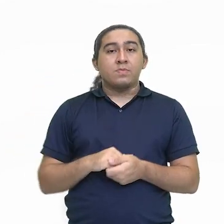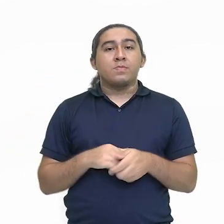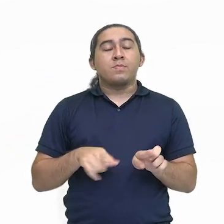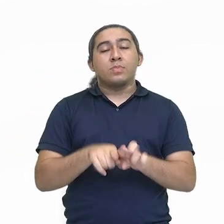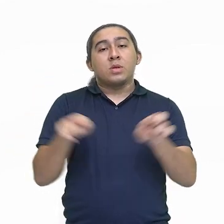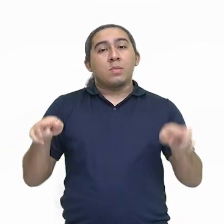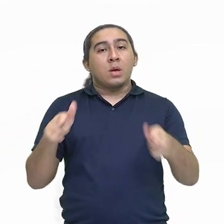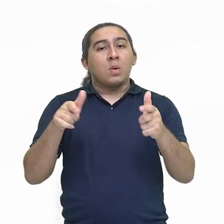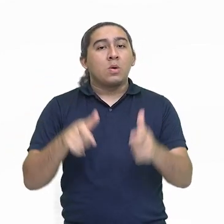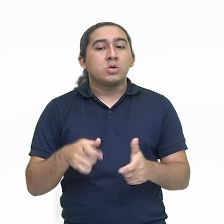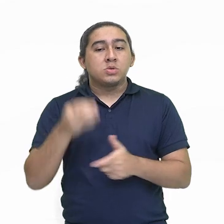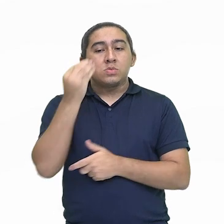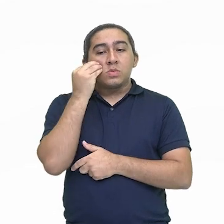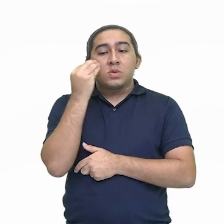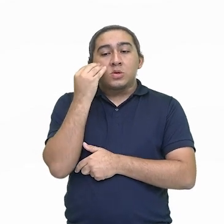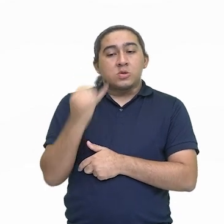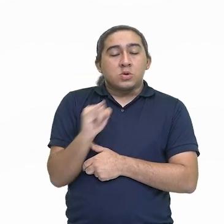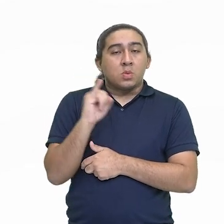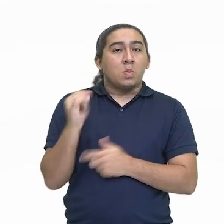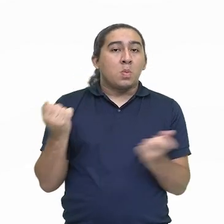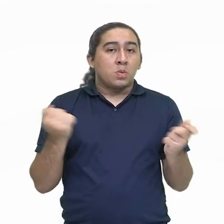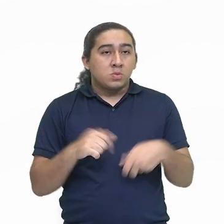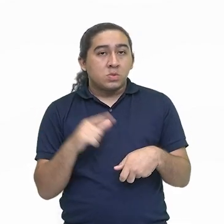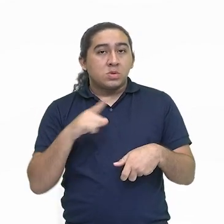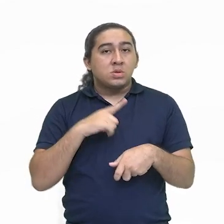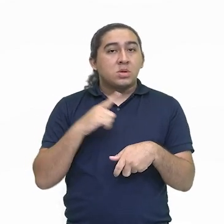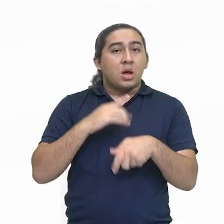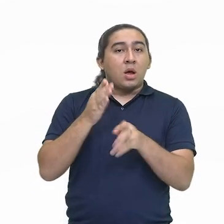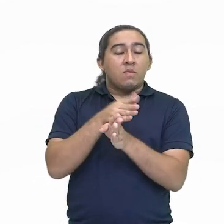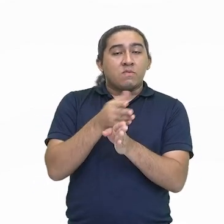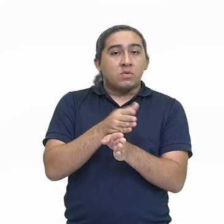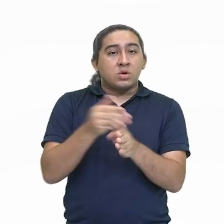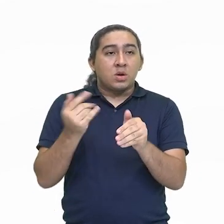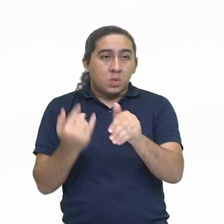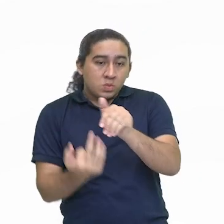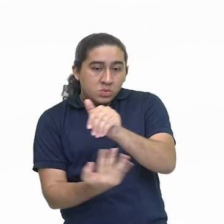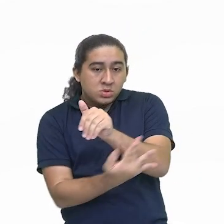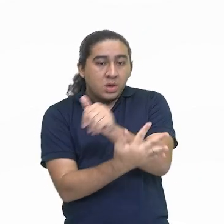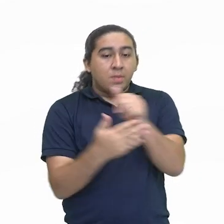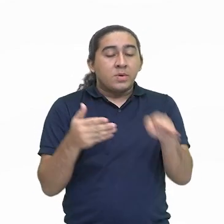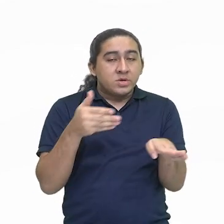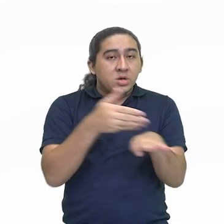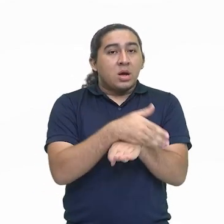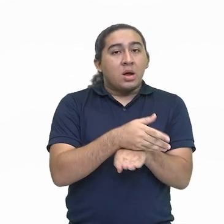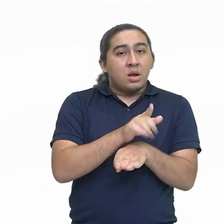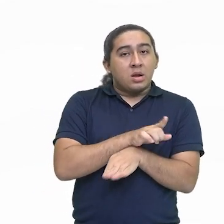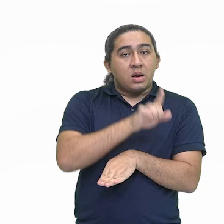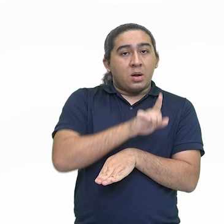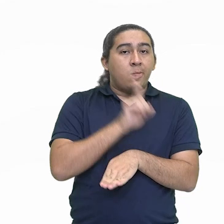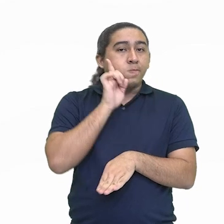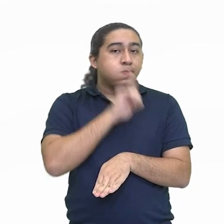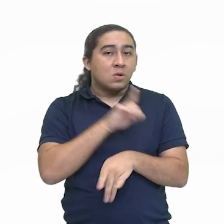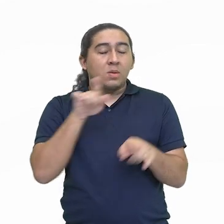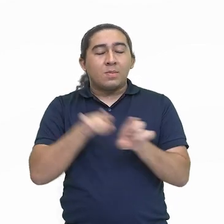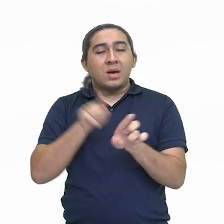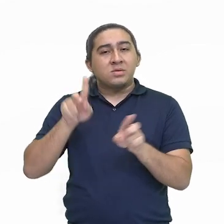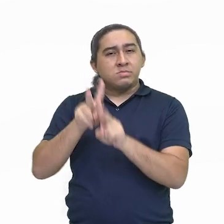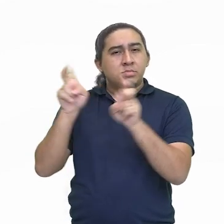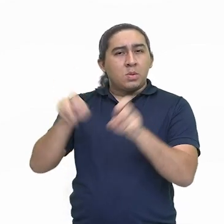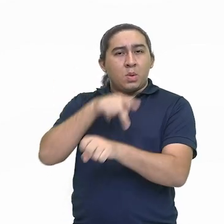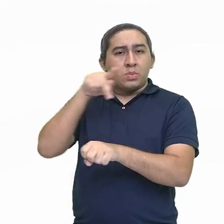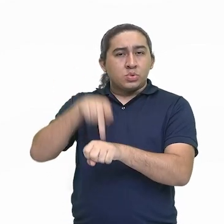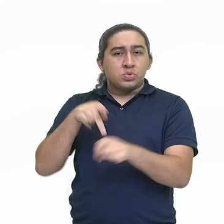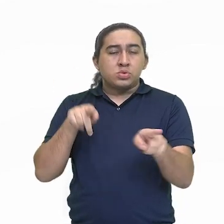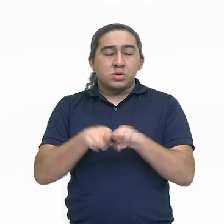estavam tentando cruzar a fronteira ali para atravessar para os Estados Unidos, né? Só que por questões políticas,